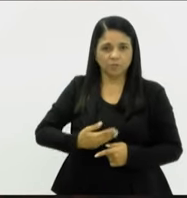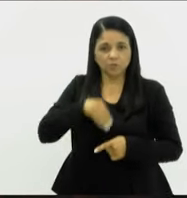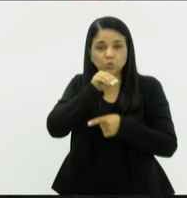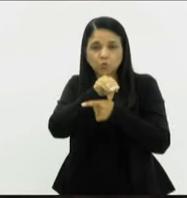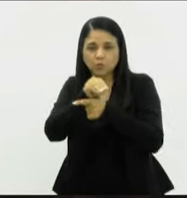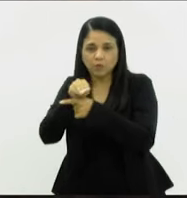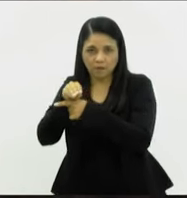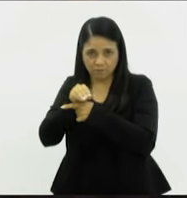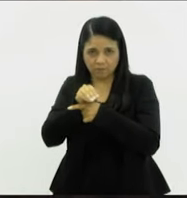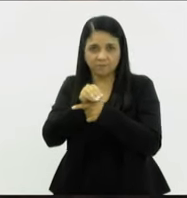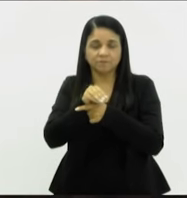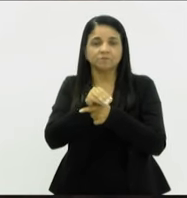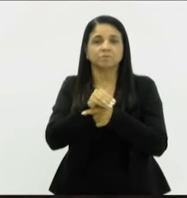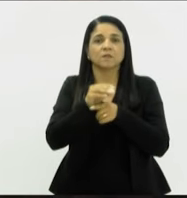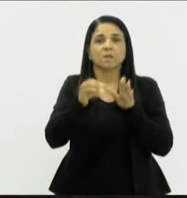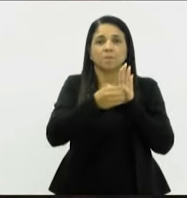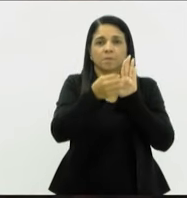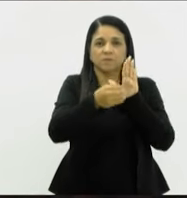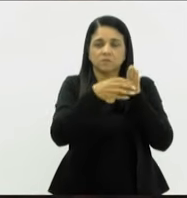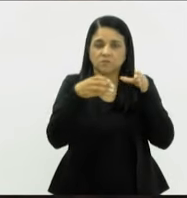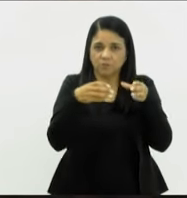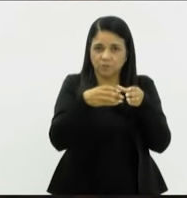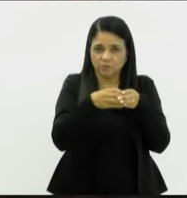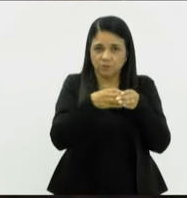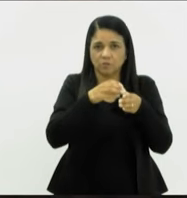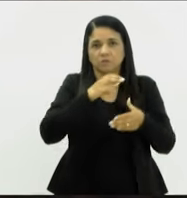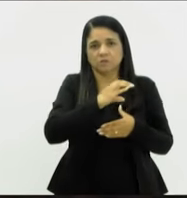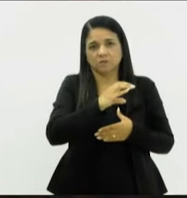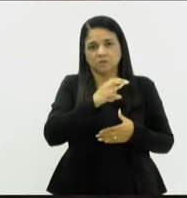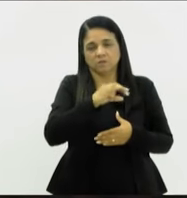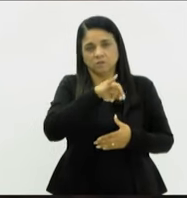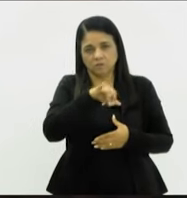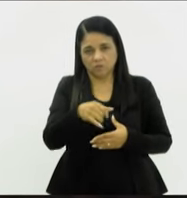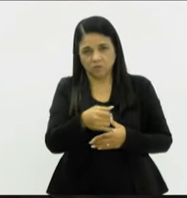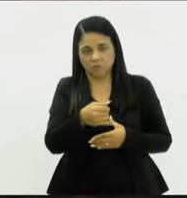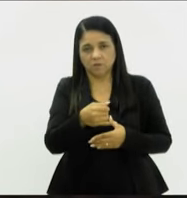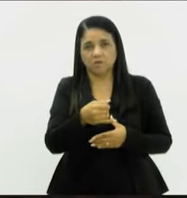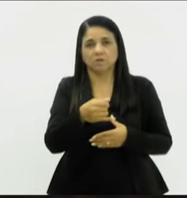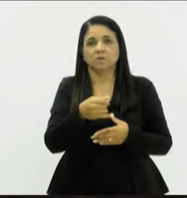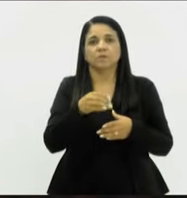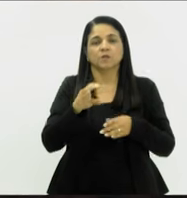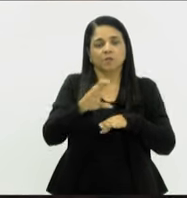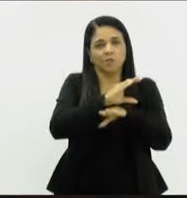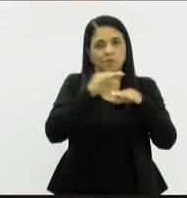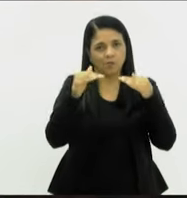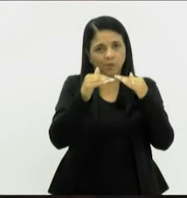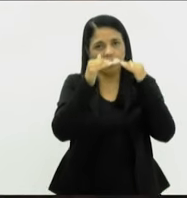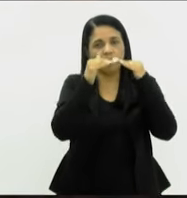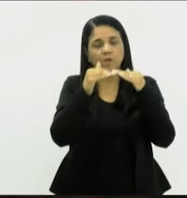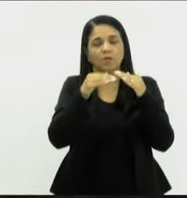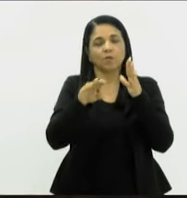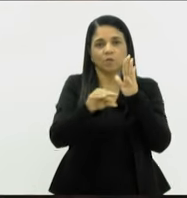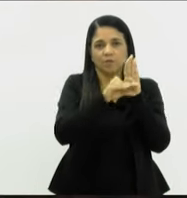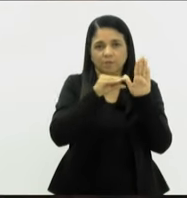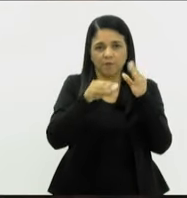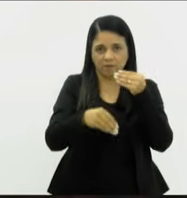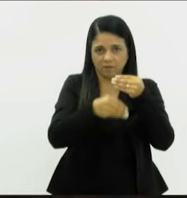cuidado. Pareceres das comissões de Constituição e Justiça pela constitucionalidade com